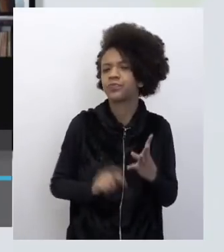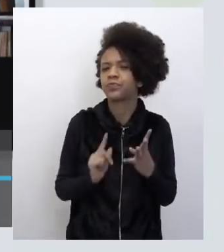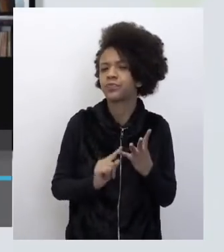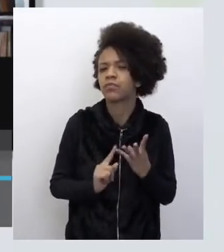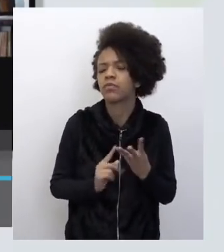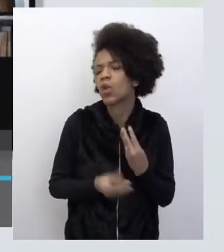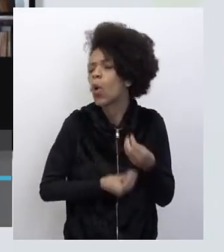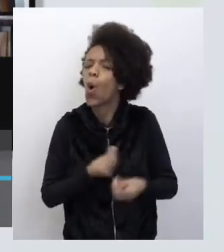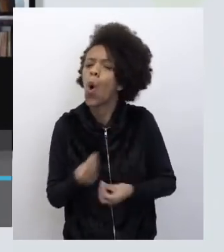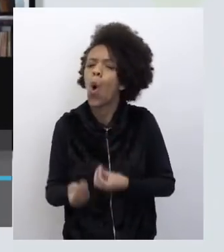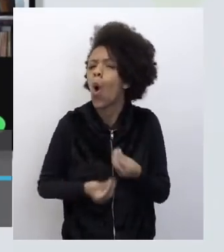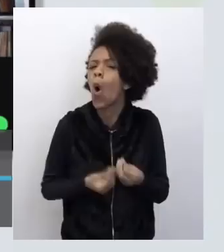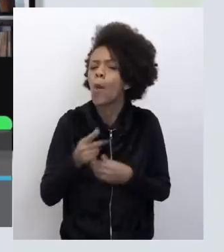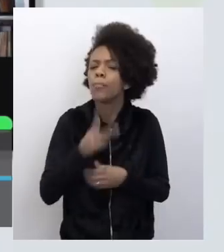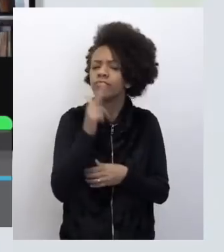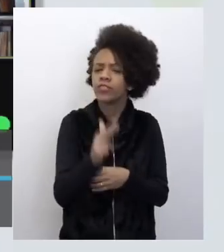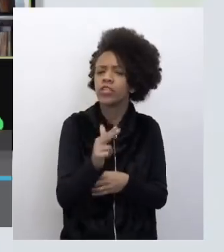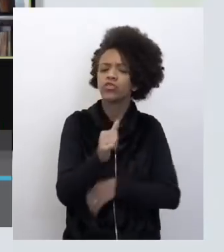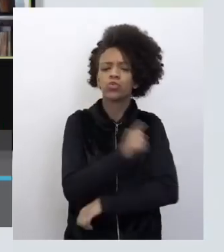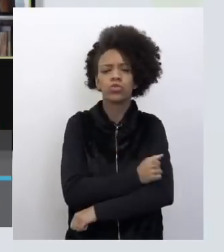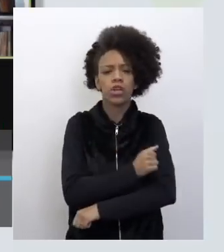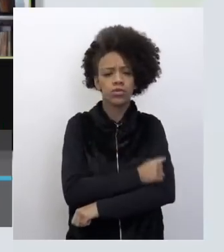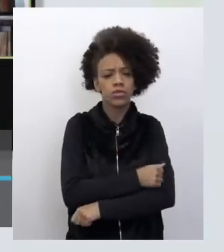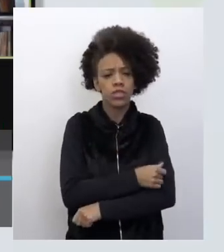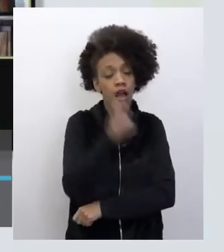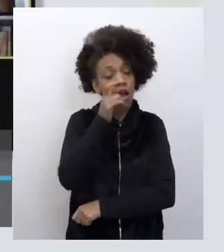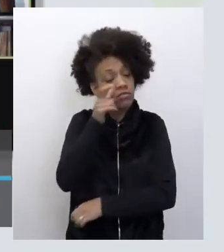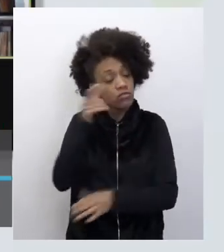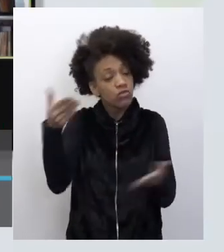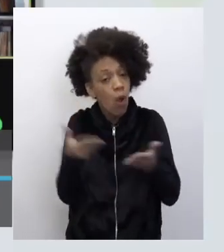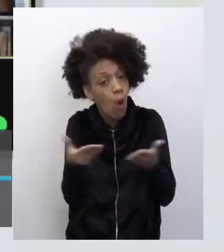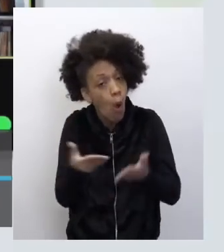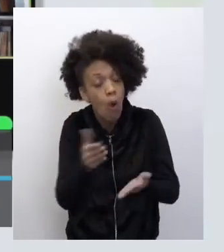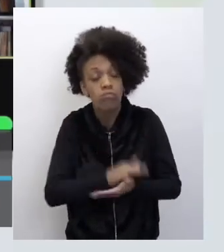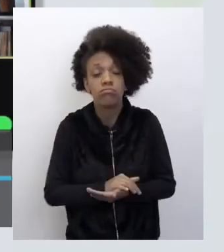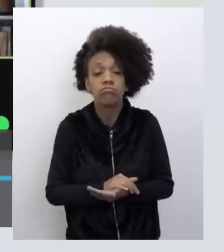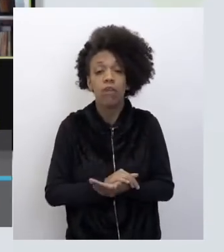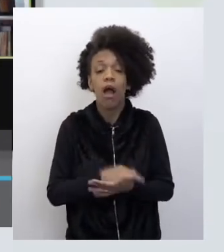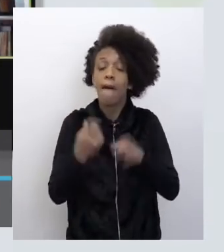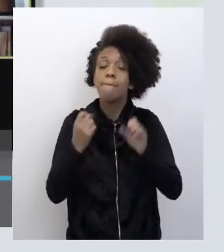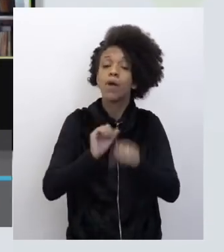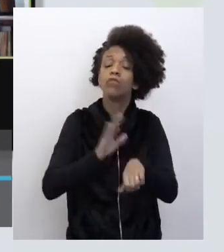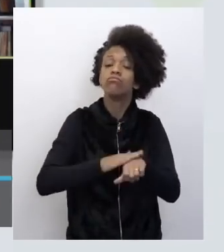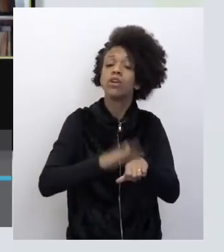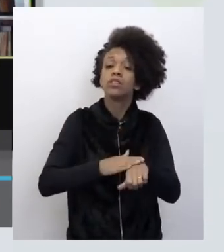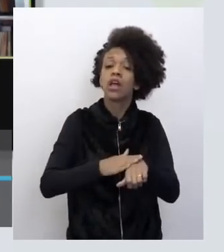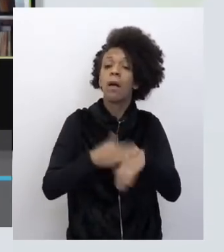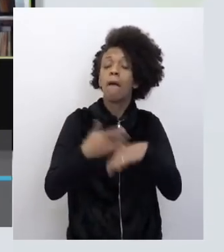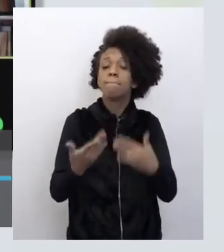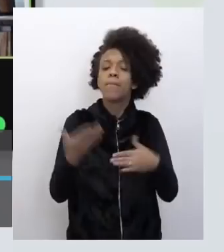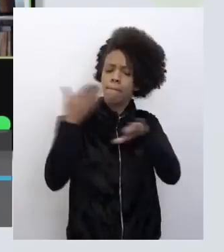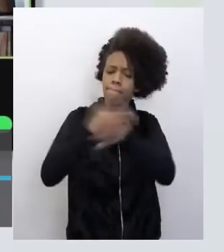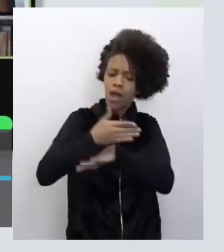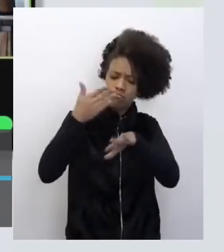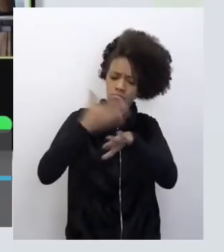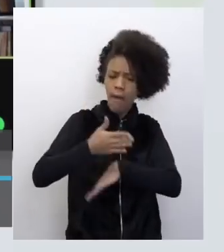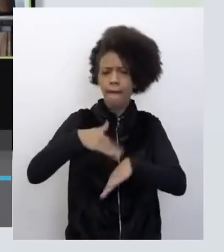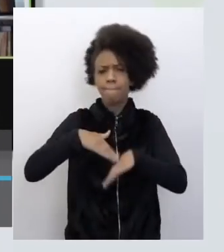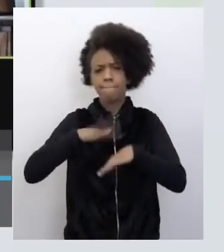como que você acha que os estudantes que estão nos assistindo, eles podem fazer para participar mais